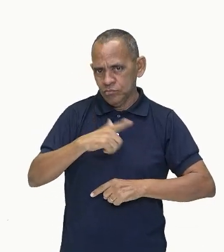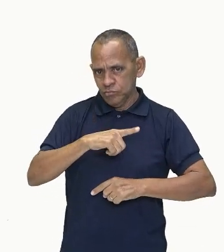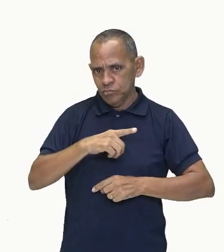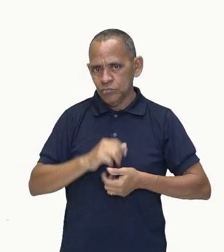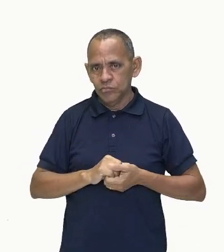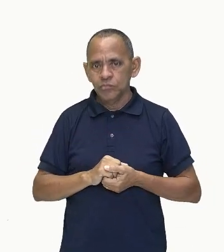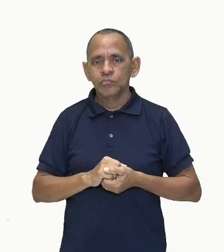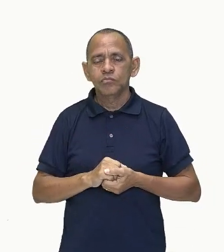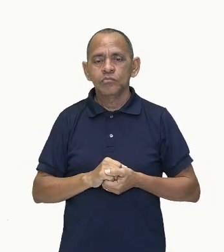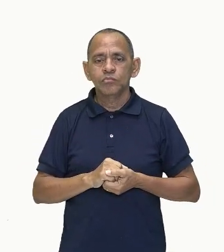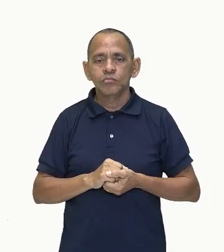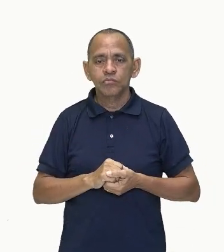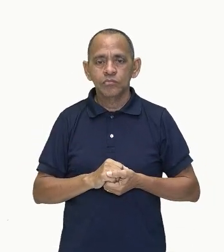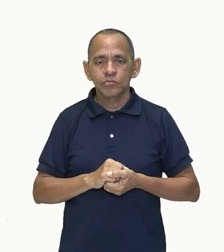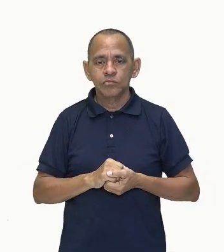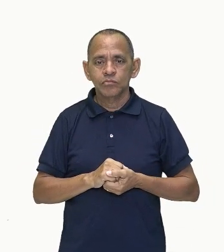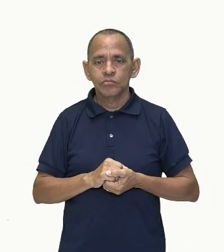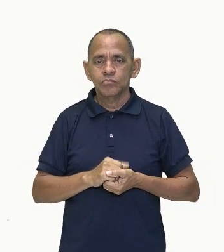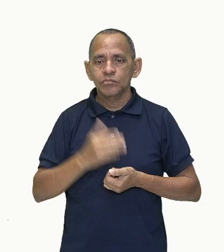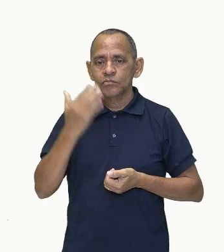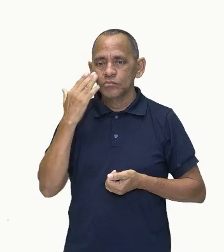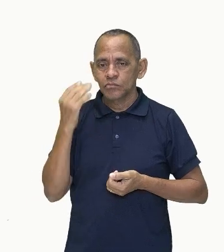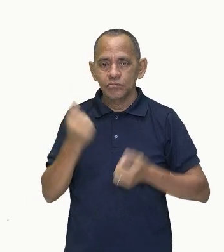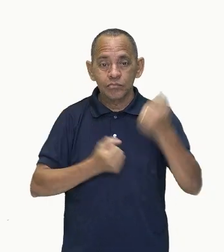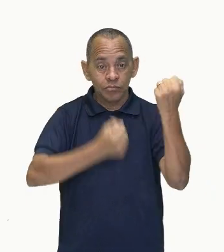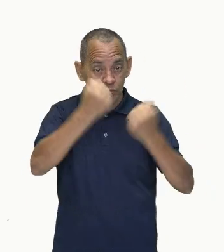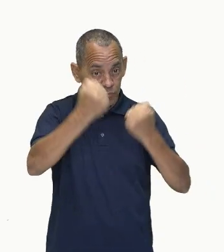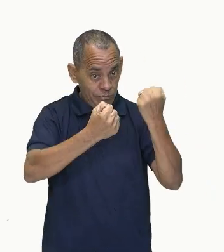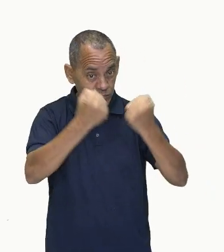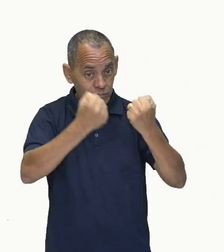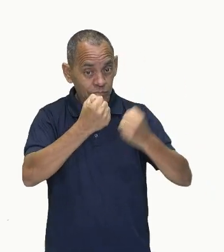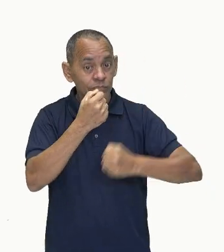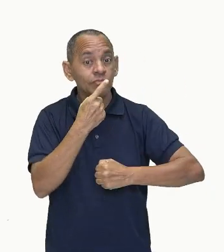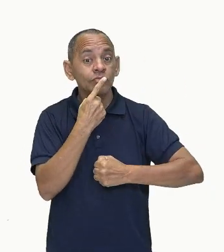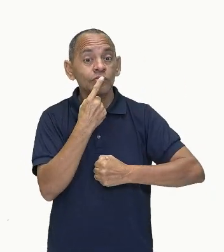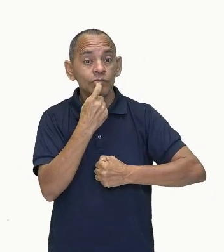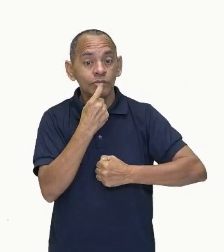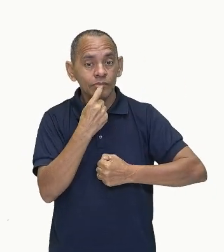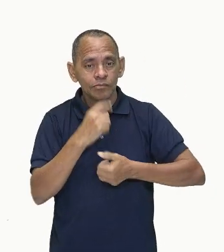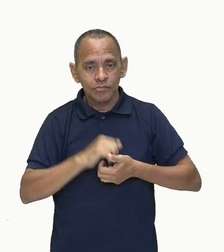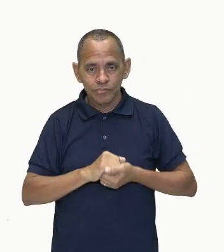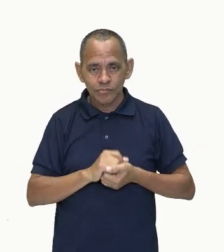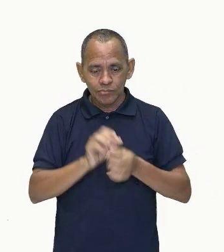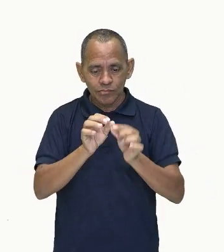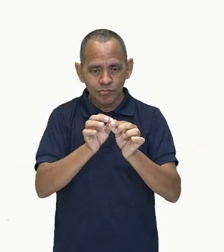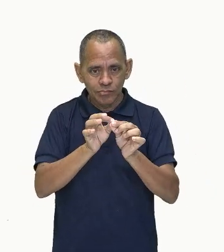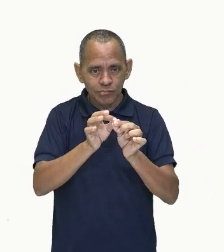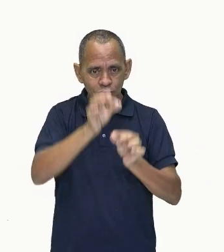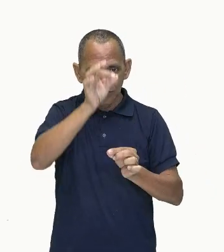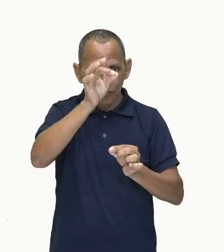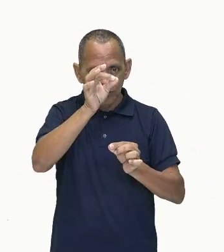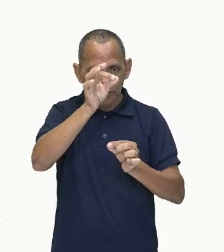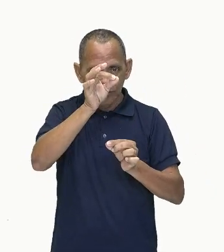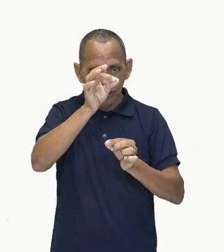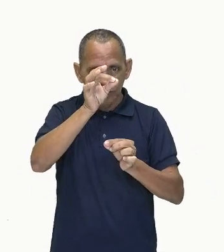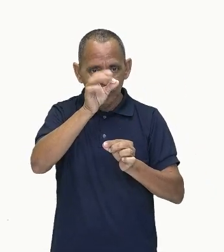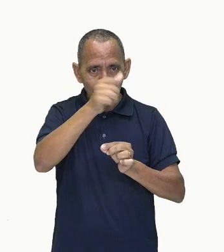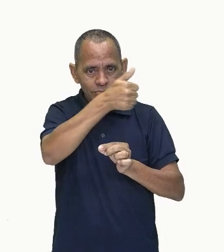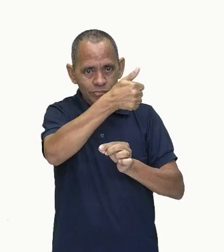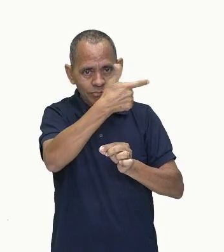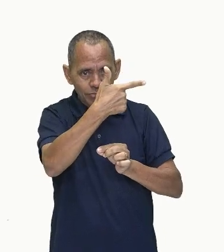utilizar a cor vermelha. Tá aqui, cor vermelha, então a coluna dos carros vermelhos na altura